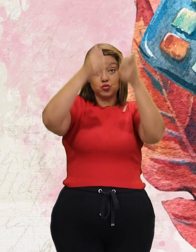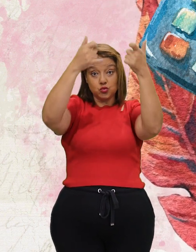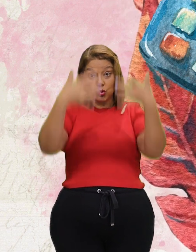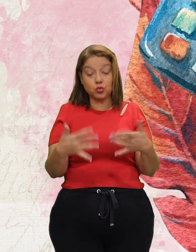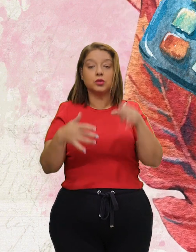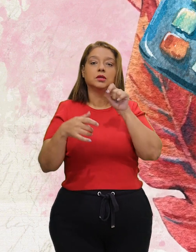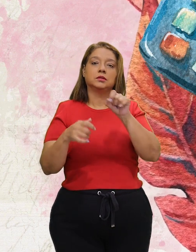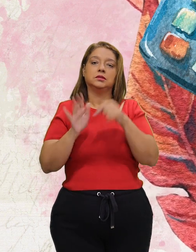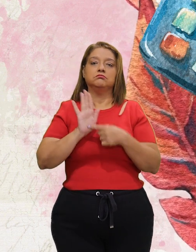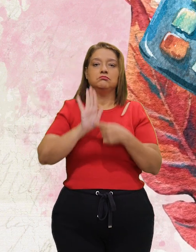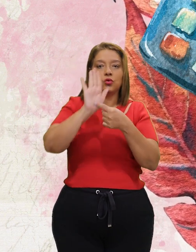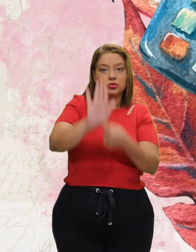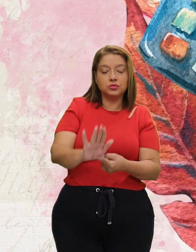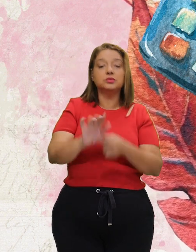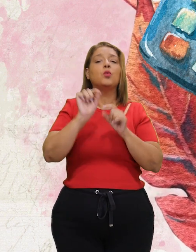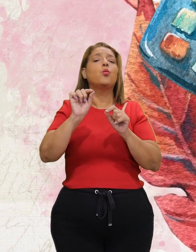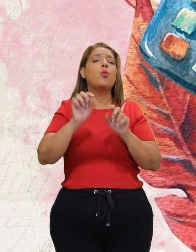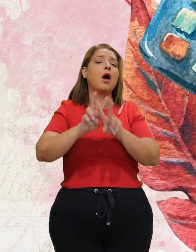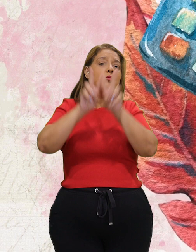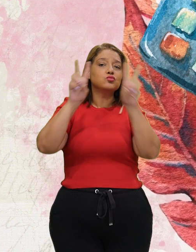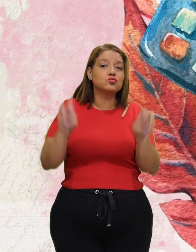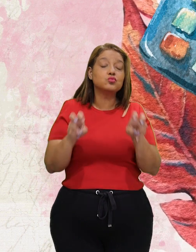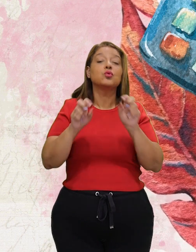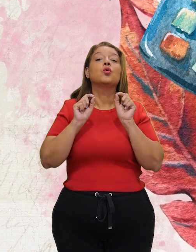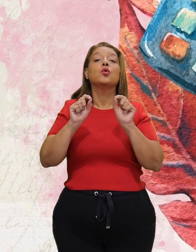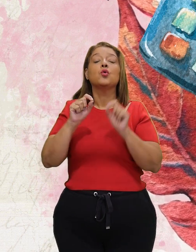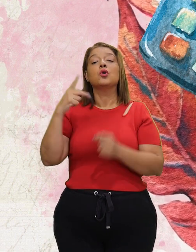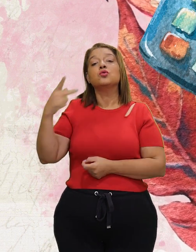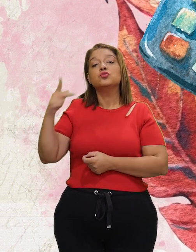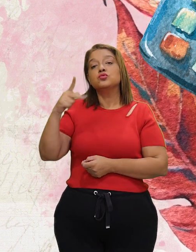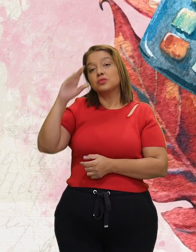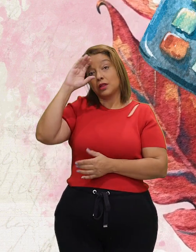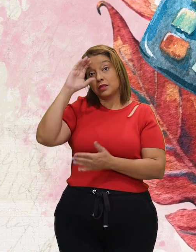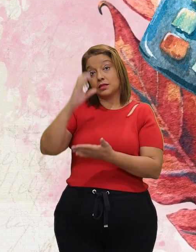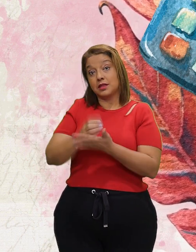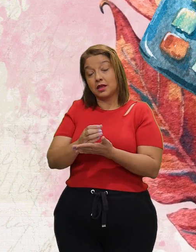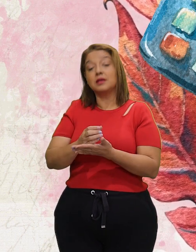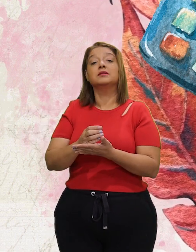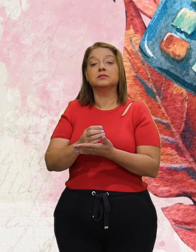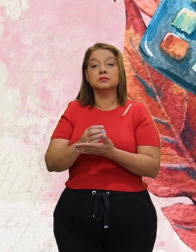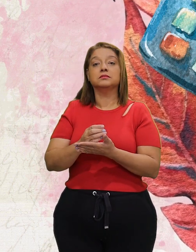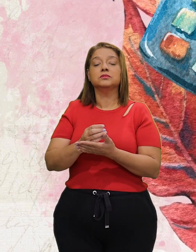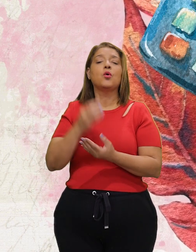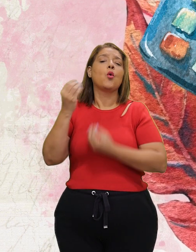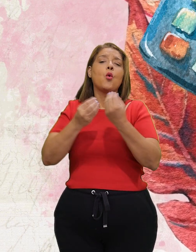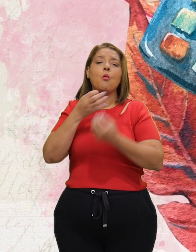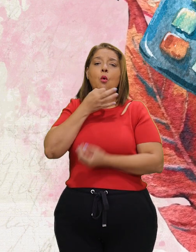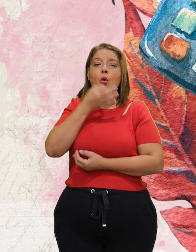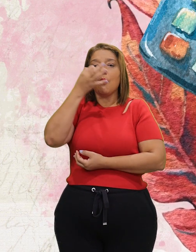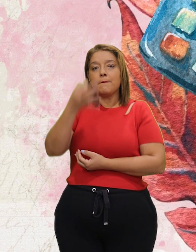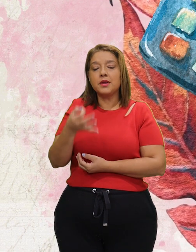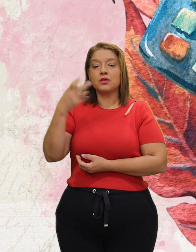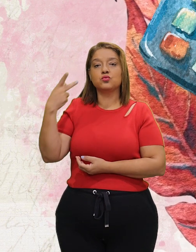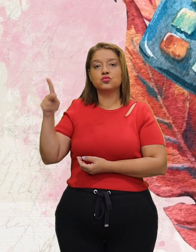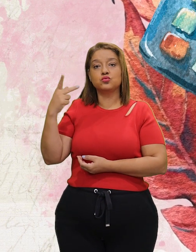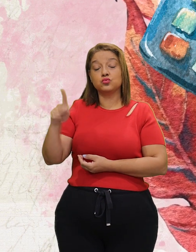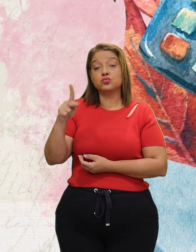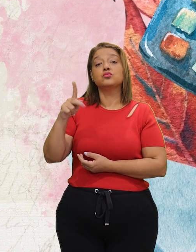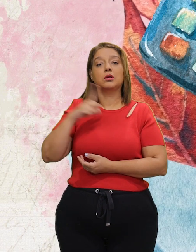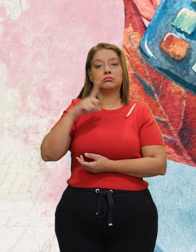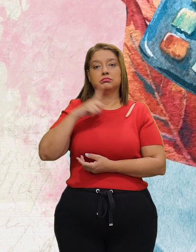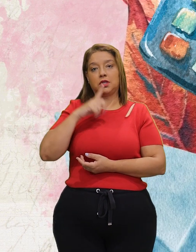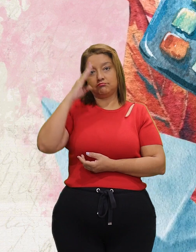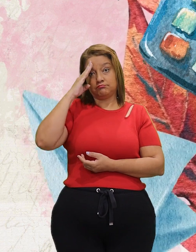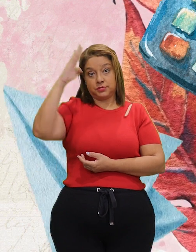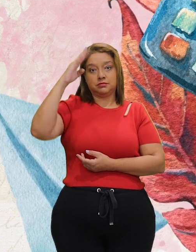qual é o assunto do seu texto e qual é a sua tese, ou seja, o seu ponto de vista central do